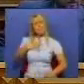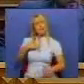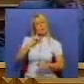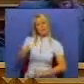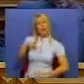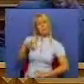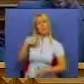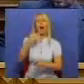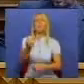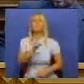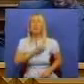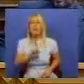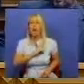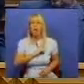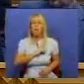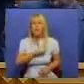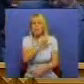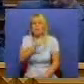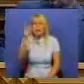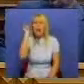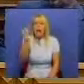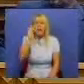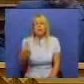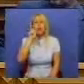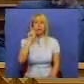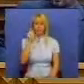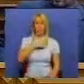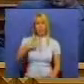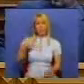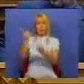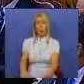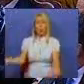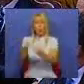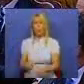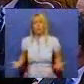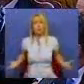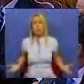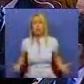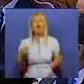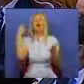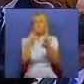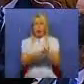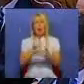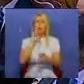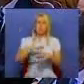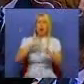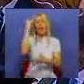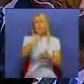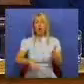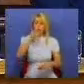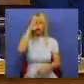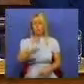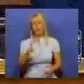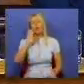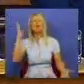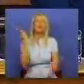um século de garantia, 100 anos, para uma empresa que não existe, paga por imposto de Estado? E, finalmente, Sr.